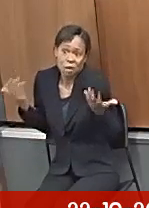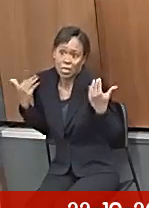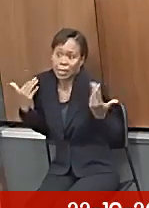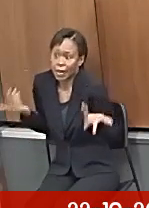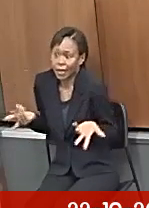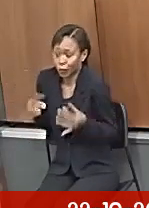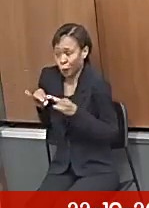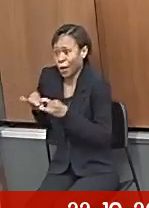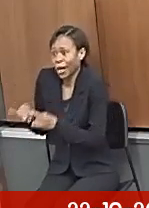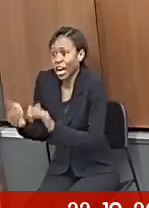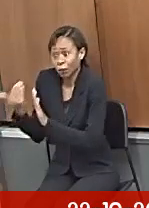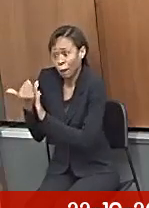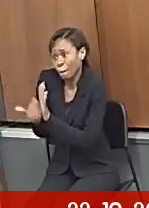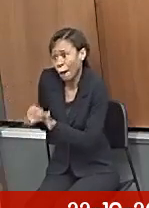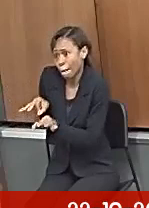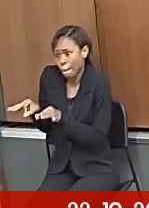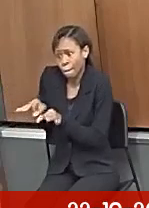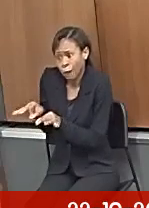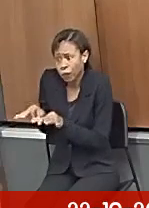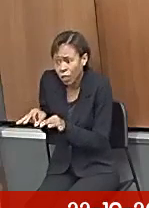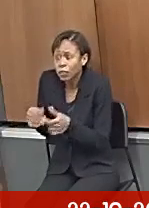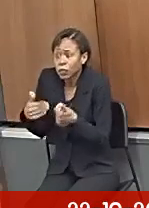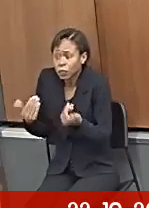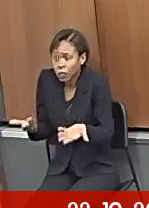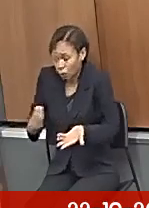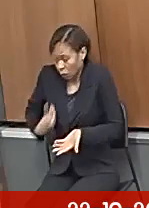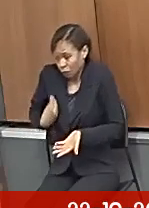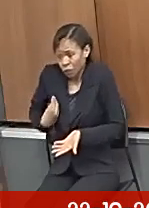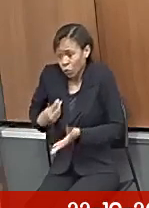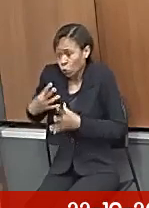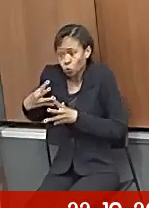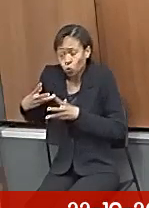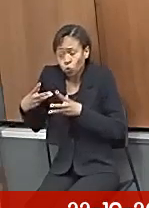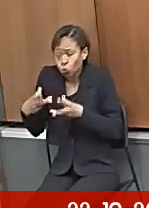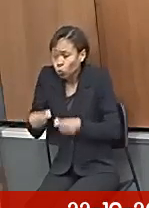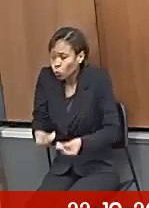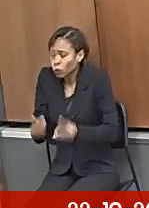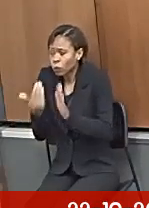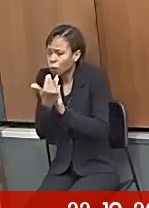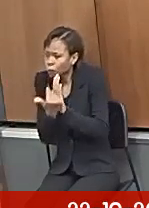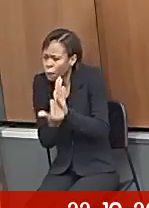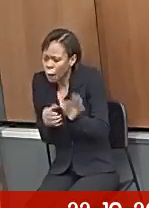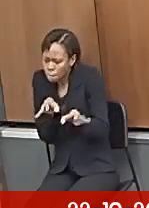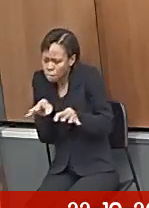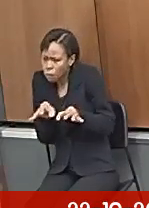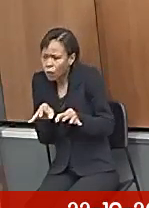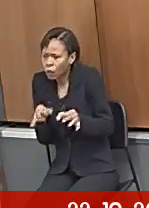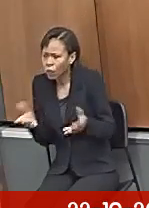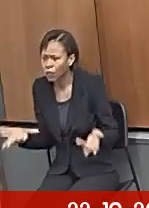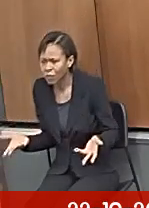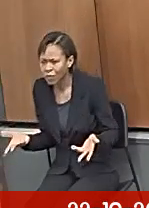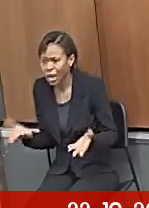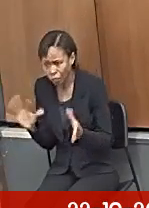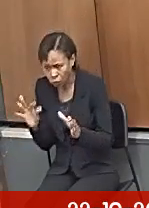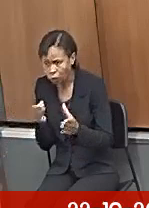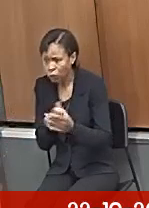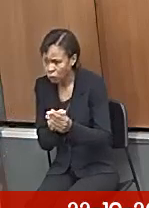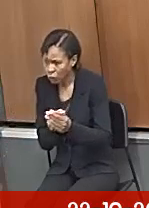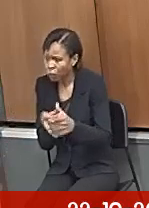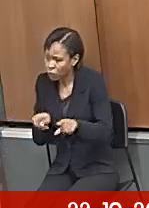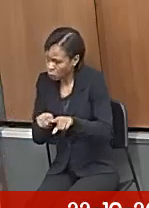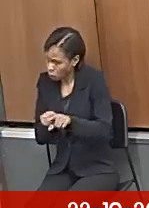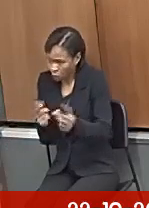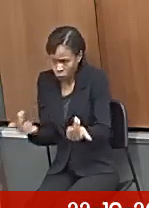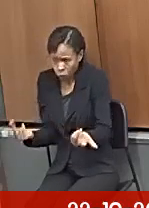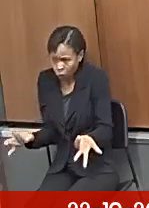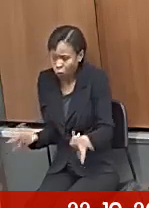supermercado. Tudo na nossa vida é pautado por planejamento. Por que a inclusão teria que ser diferente? Por que tem que